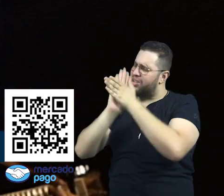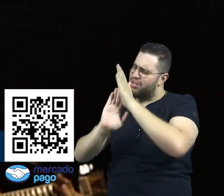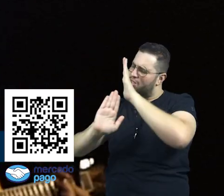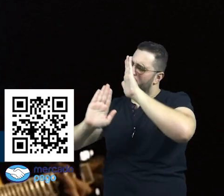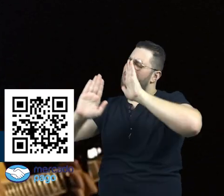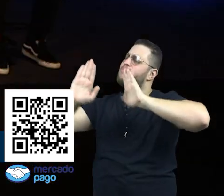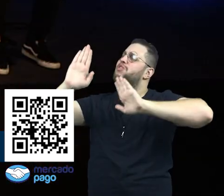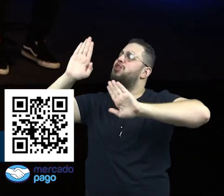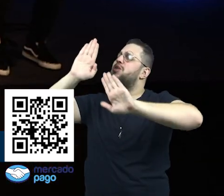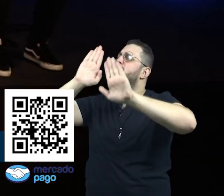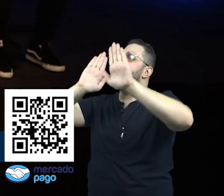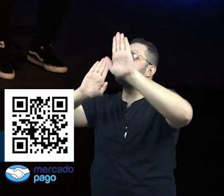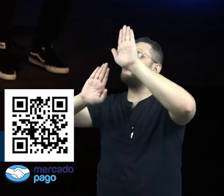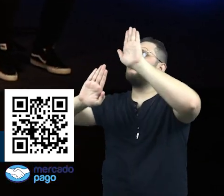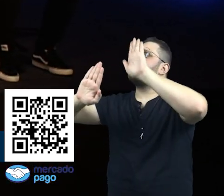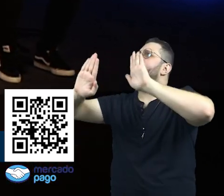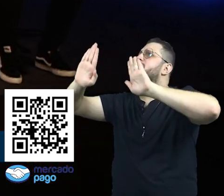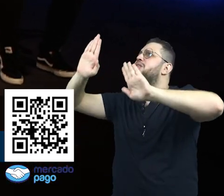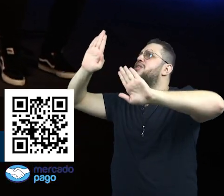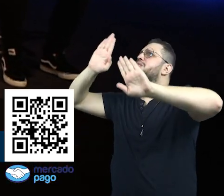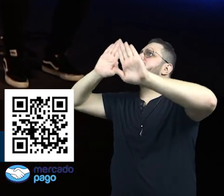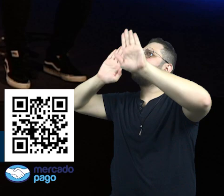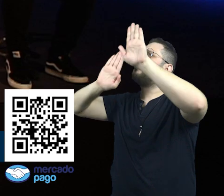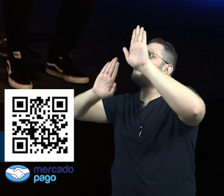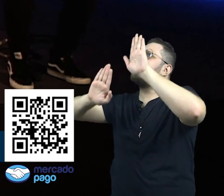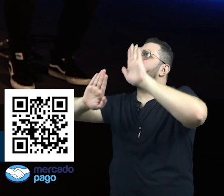adoramos, te